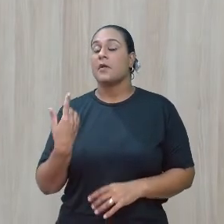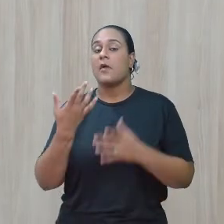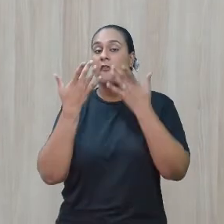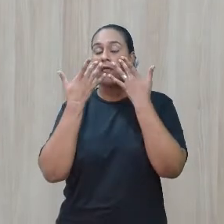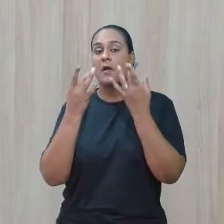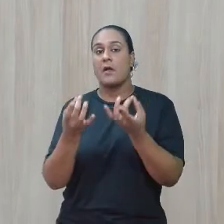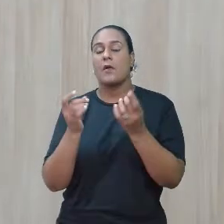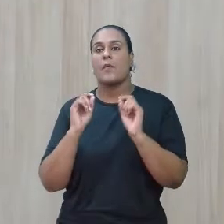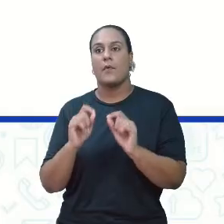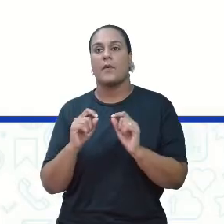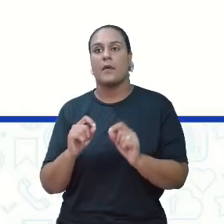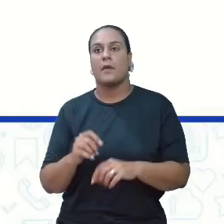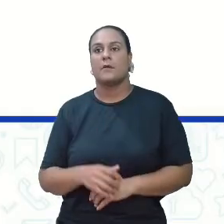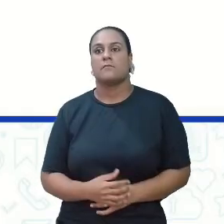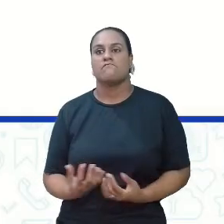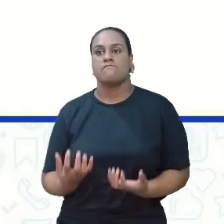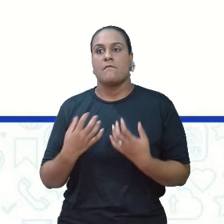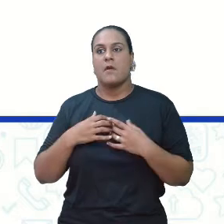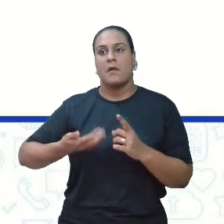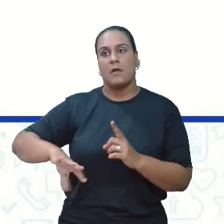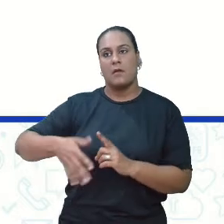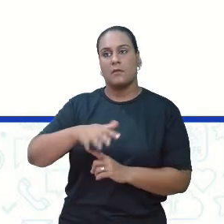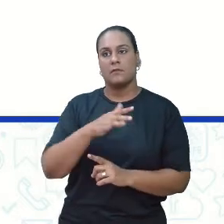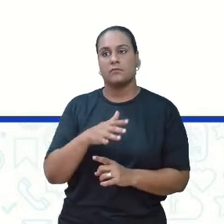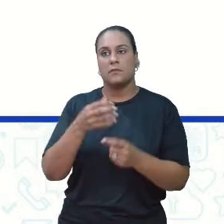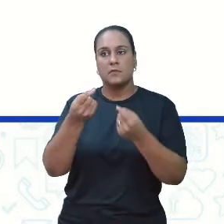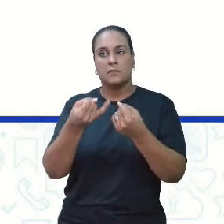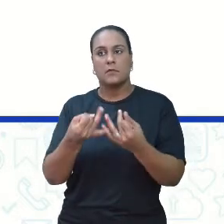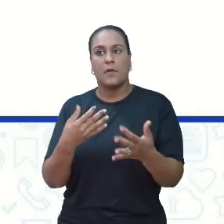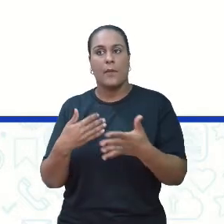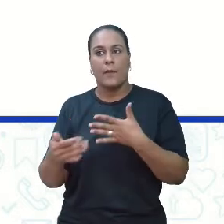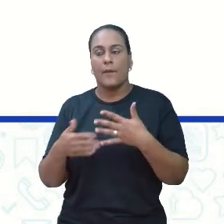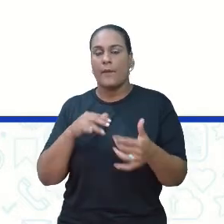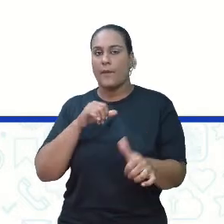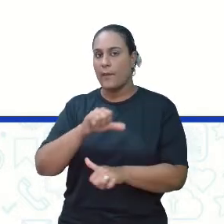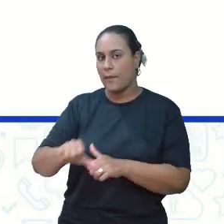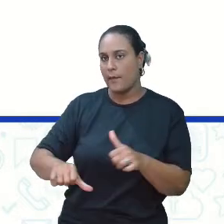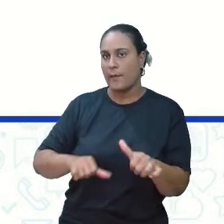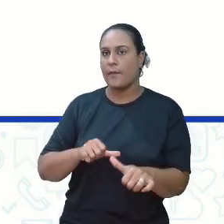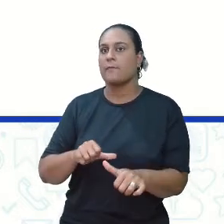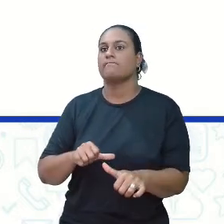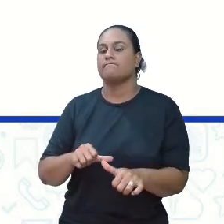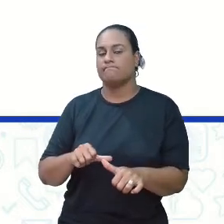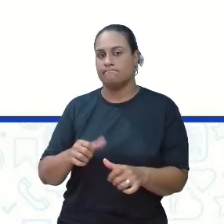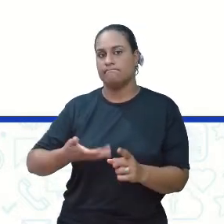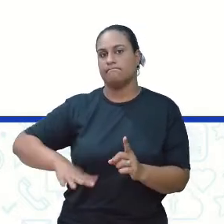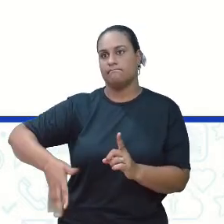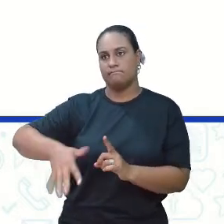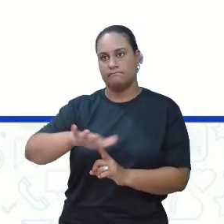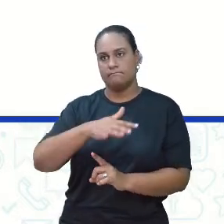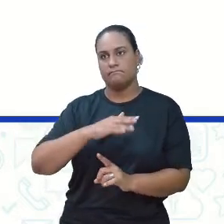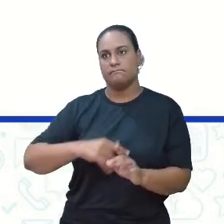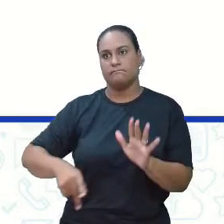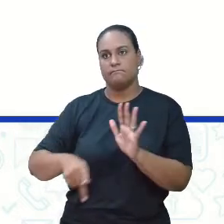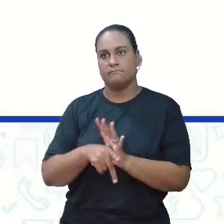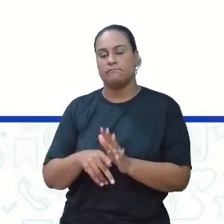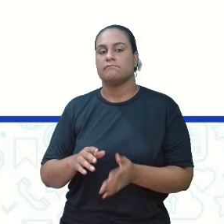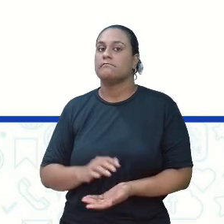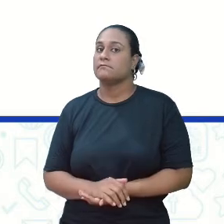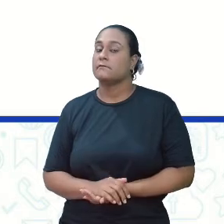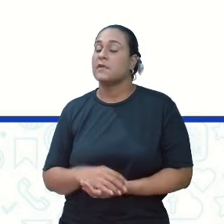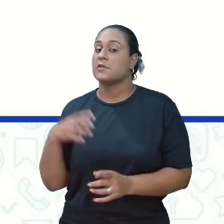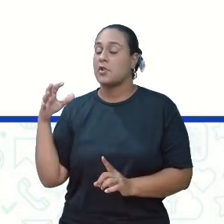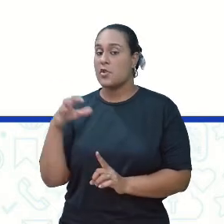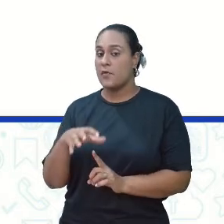que impacto ambiental, por definição, é qualquer alteração significativa no meio ambiente, sendo ela